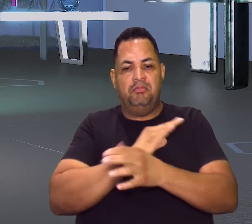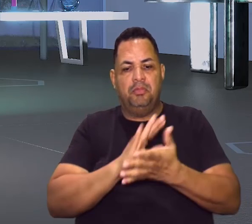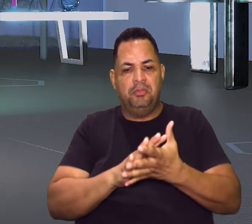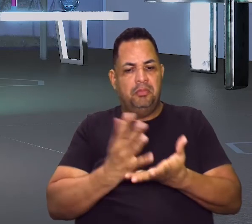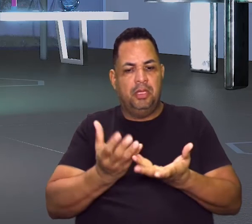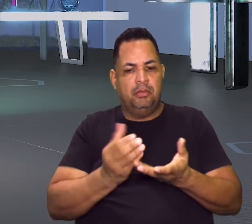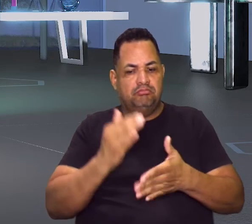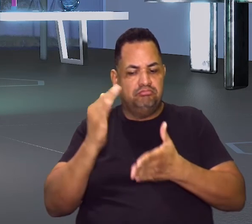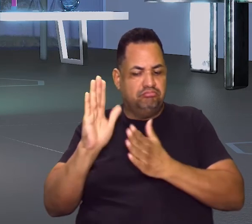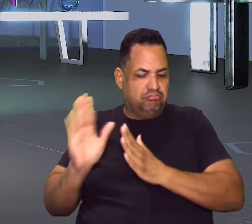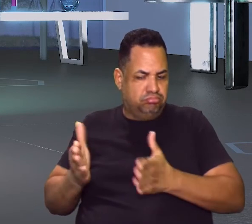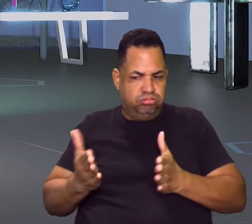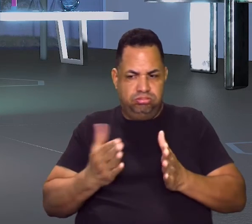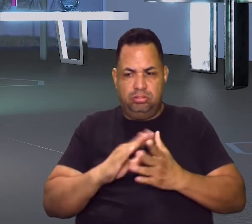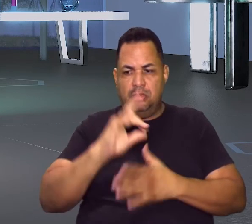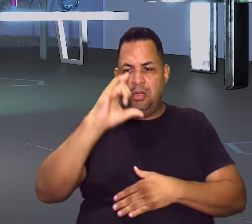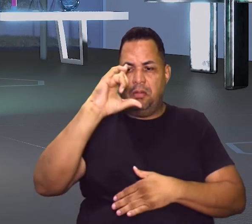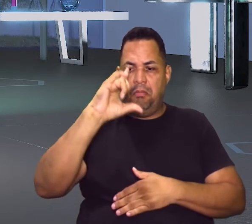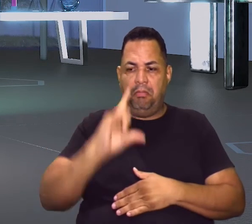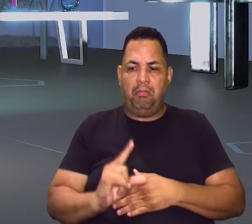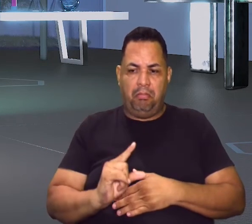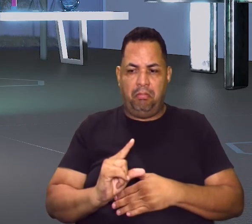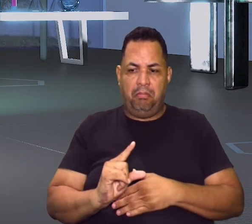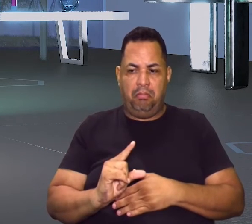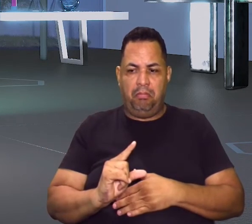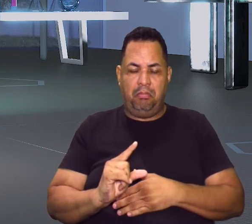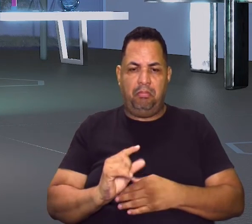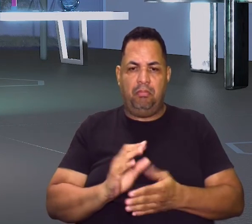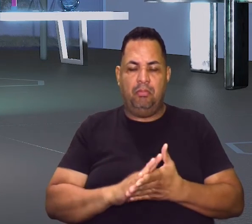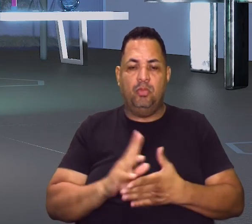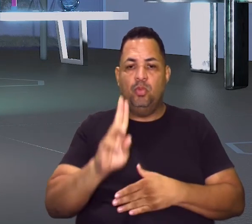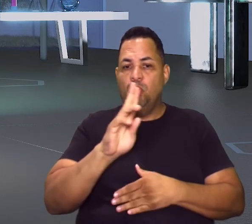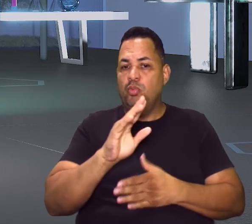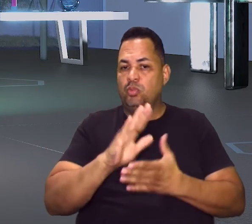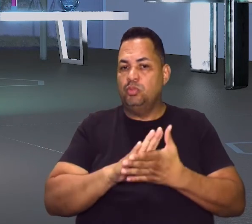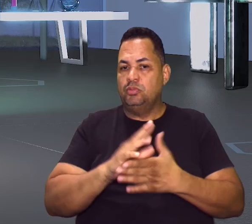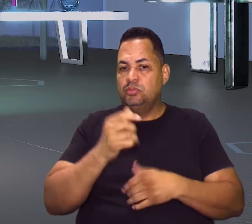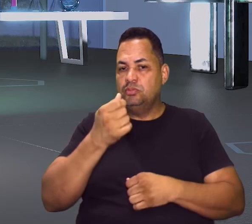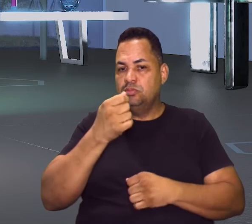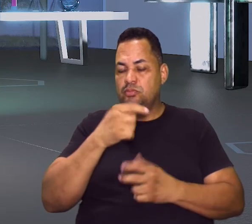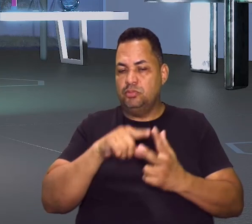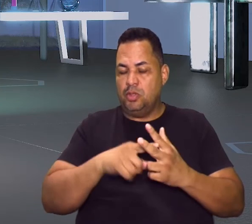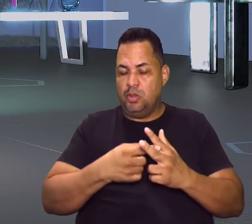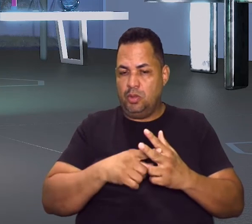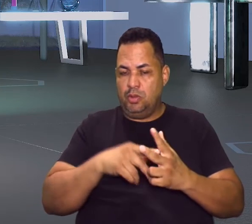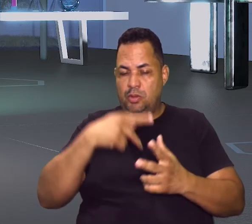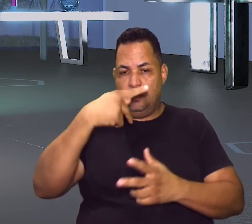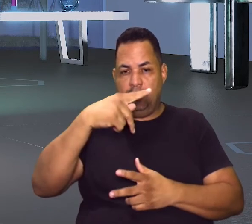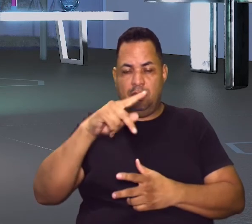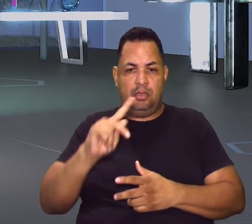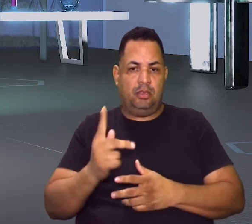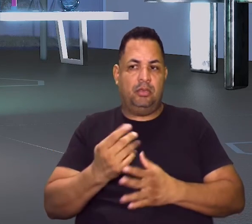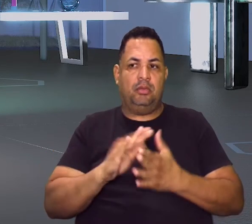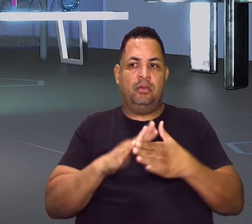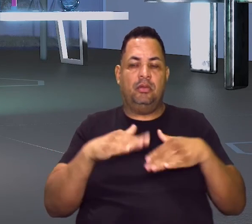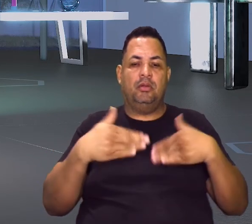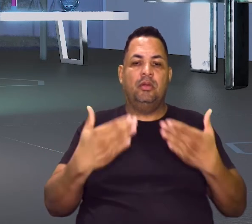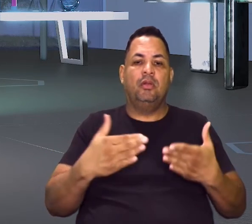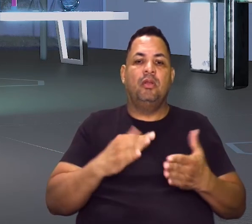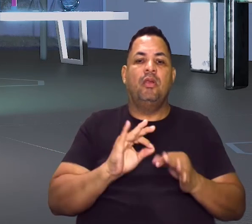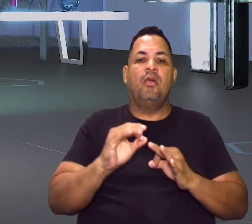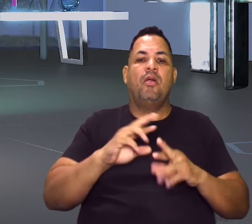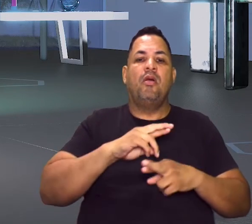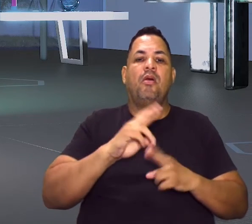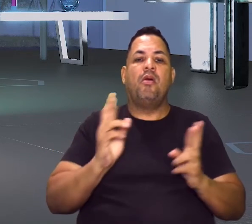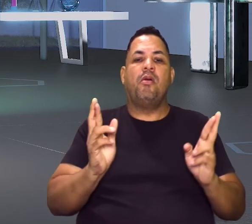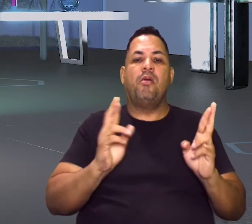mínima. Então, daí faz-se a correção com bases, tá bom? E hidróxido de potássio é uma base que, quando reage com